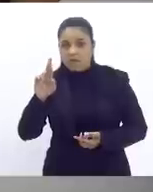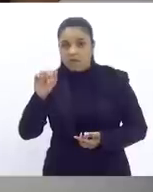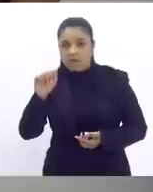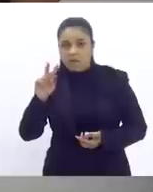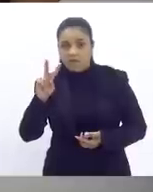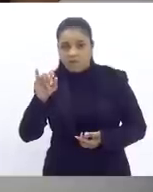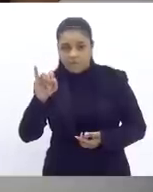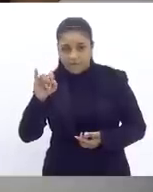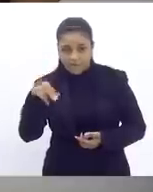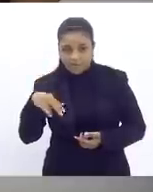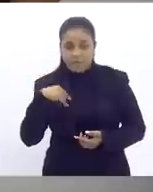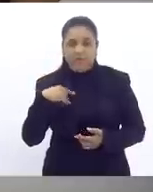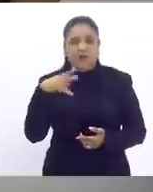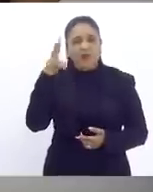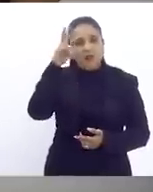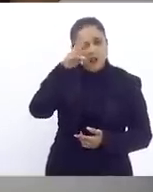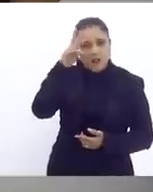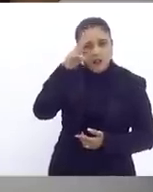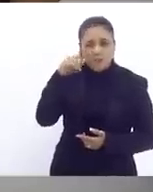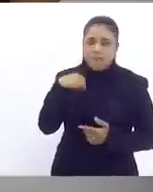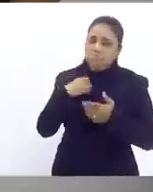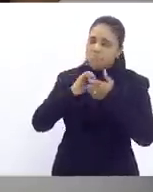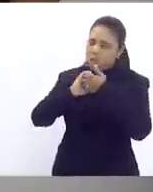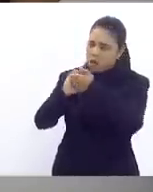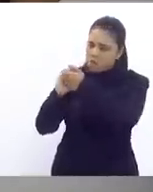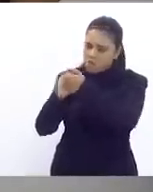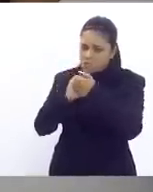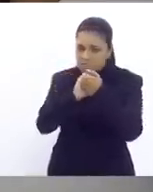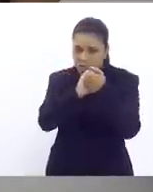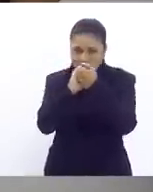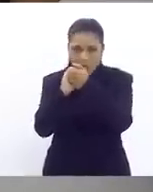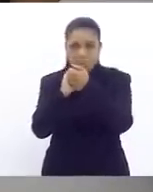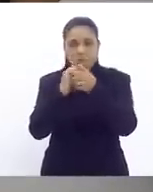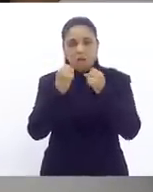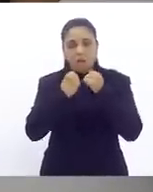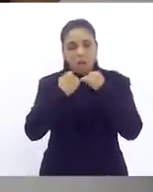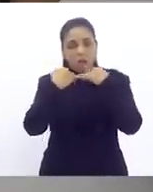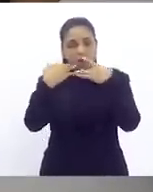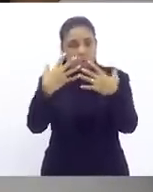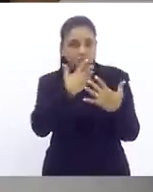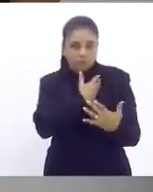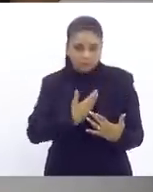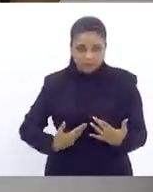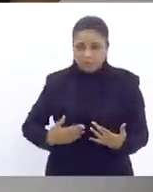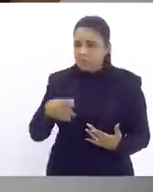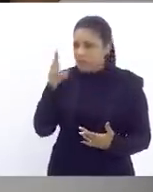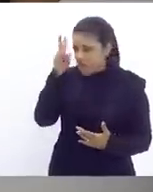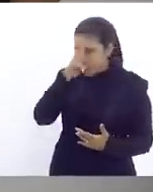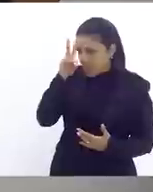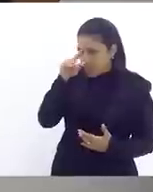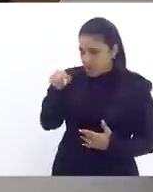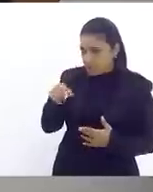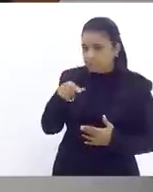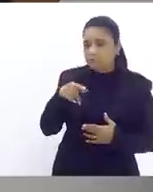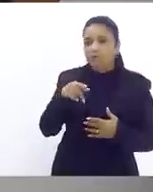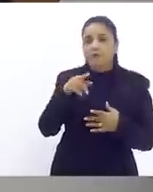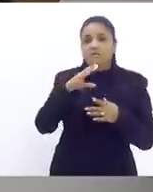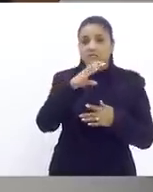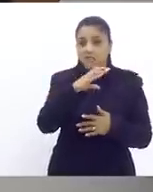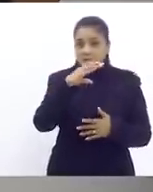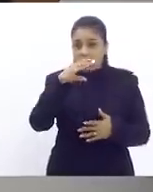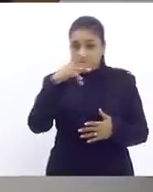né e no sentido que era parabenizá-la por essa audiência pública de que já na CPI do Rio previdência